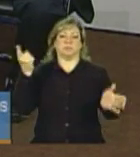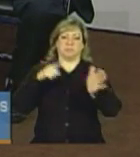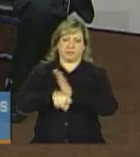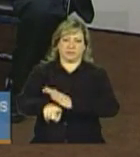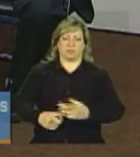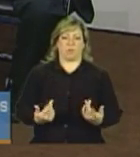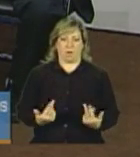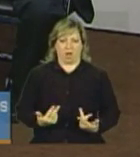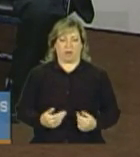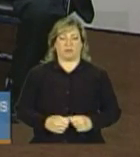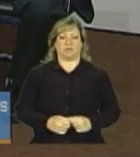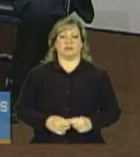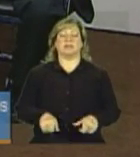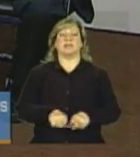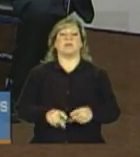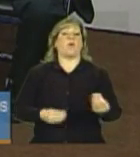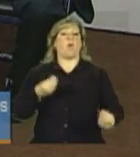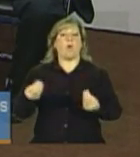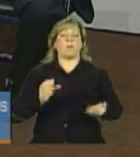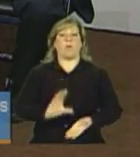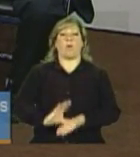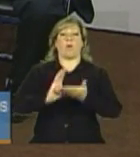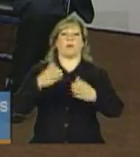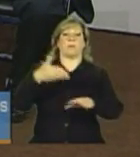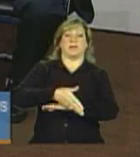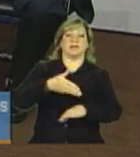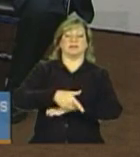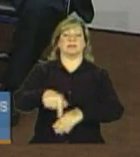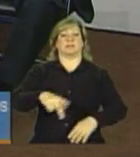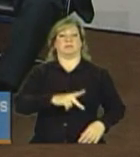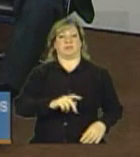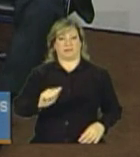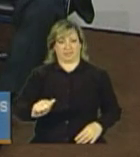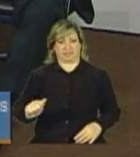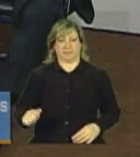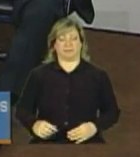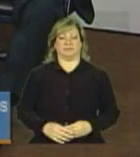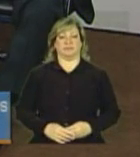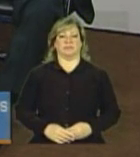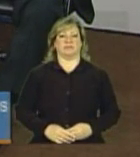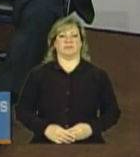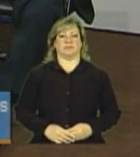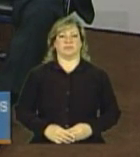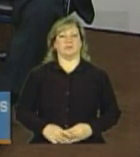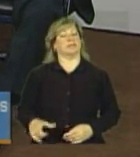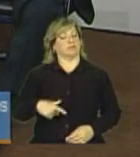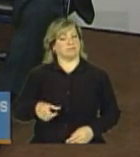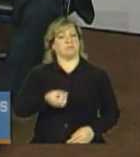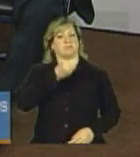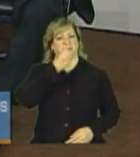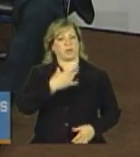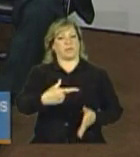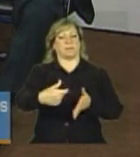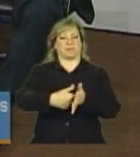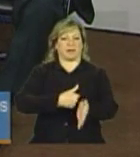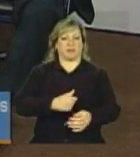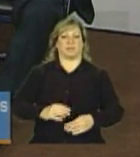gestoras, e como que os conselhos participam da gestão do PA? É muito boa a pergunta,